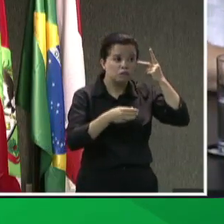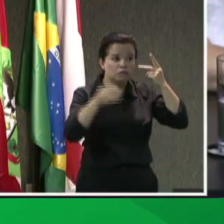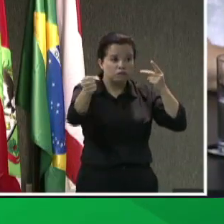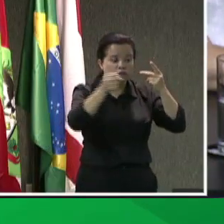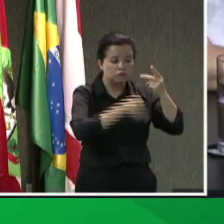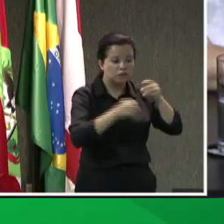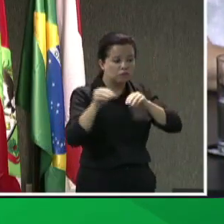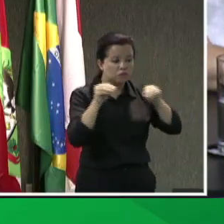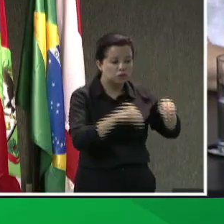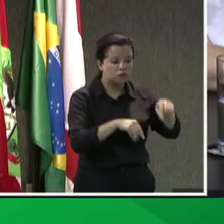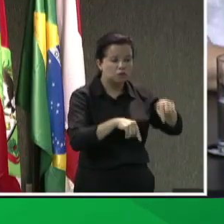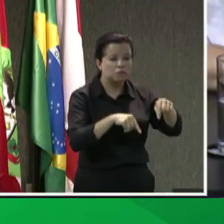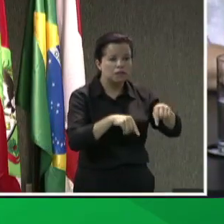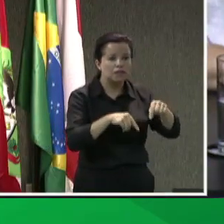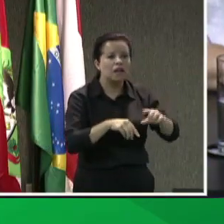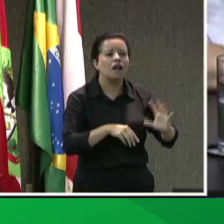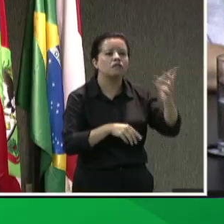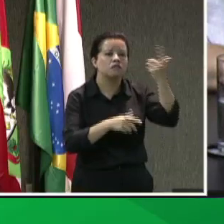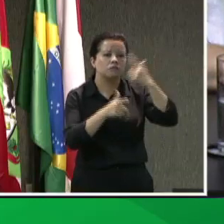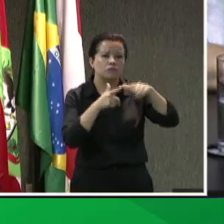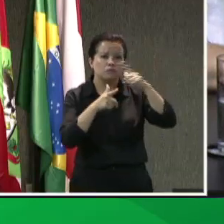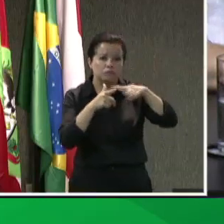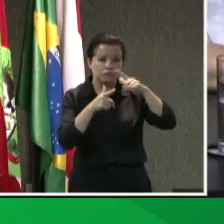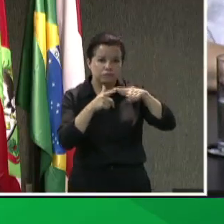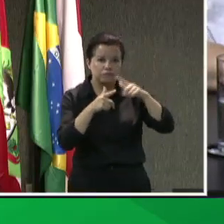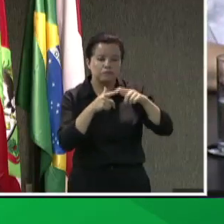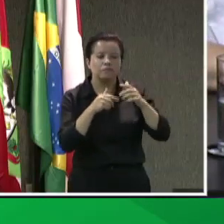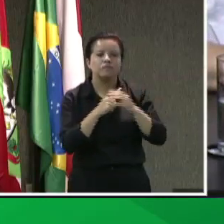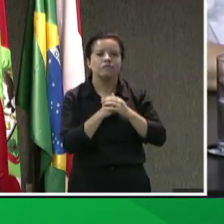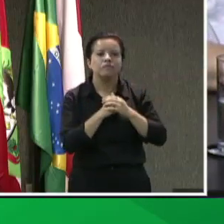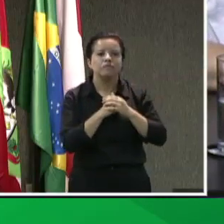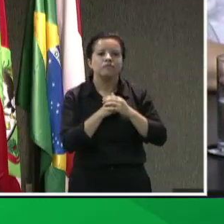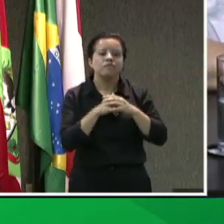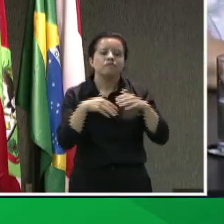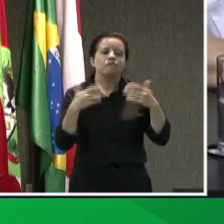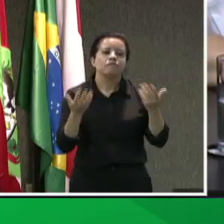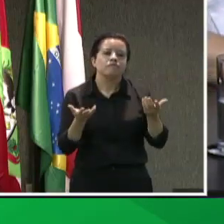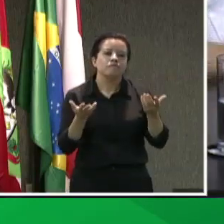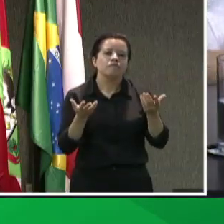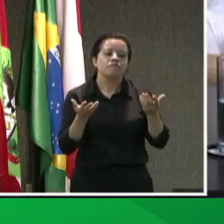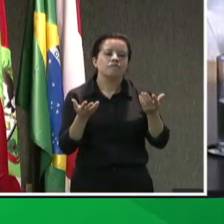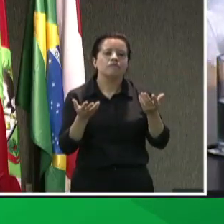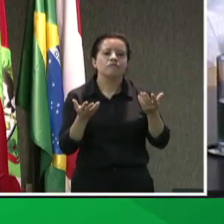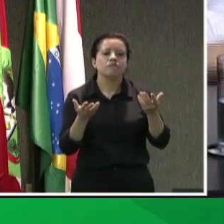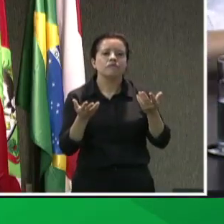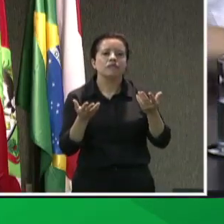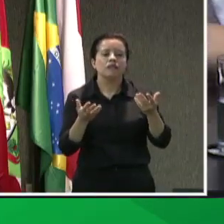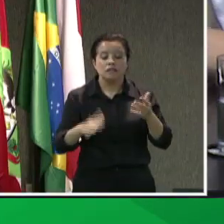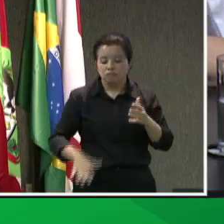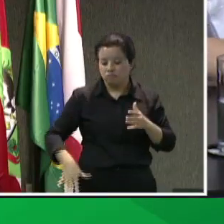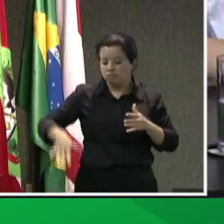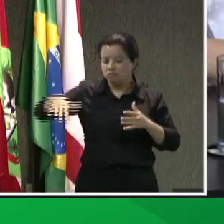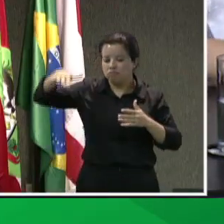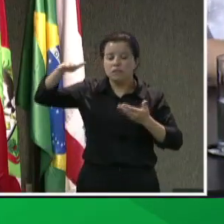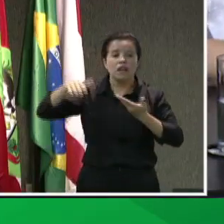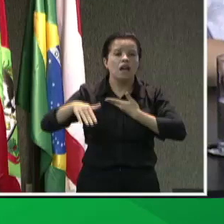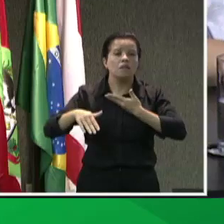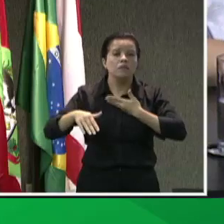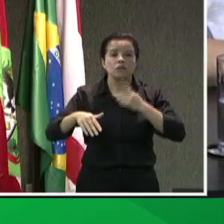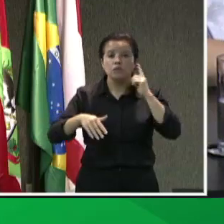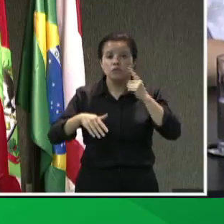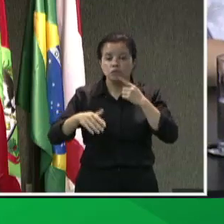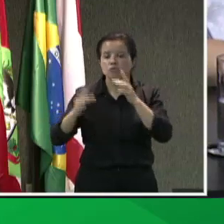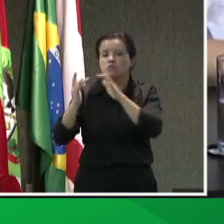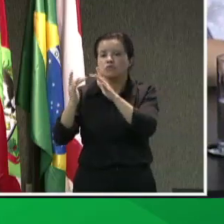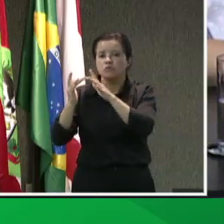veio morar em Florianópolis e passou por essa dificuldade. Nós, por conta de... Eu tenho um meu amigo desde a infância, e eu ter esse contato com ele,